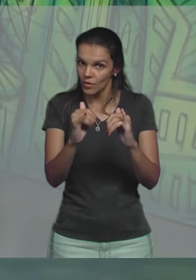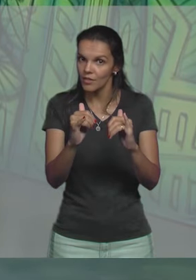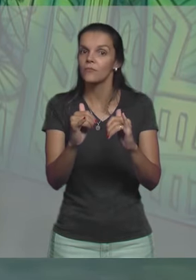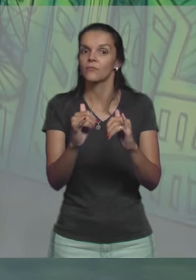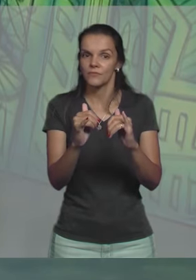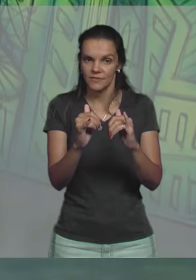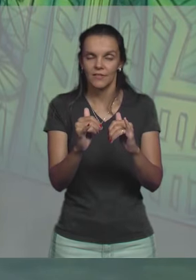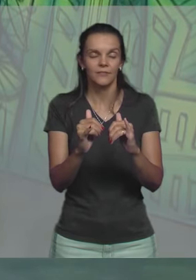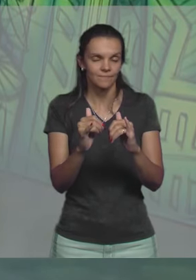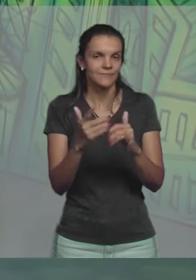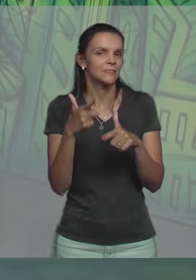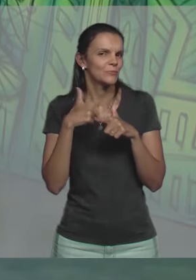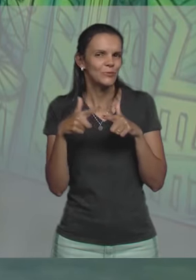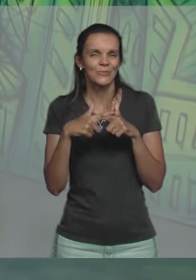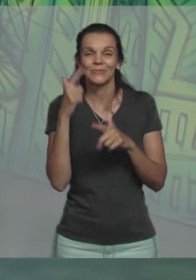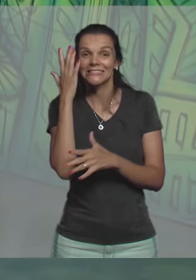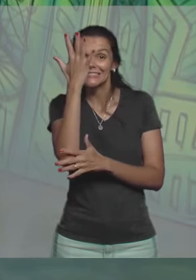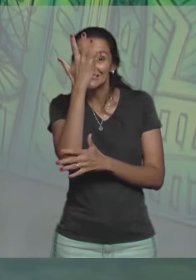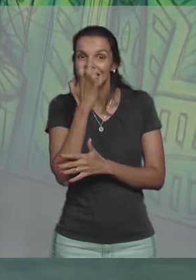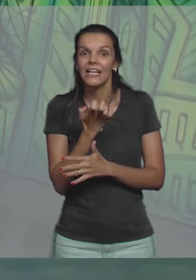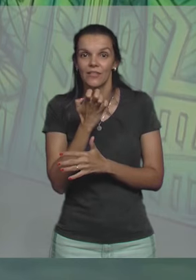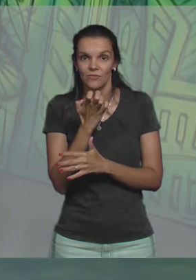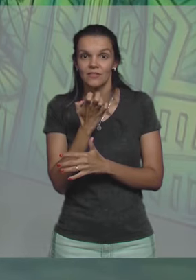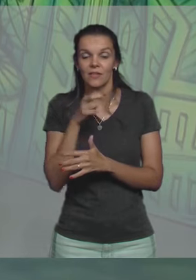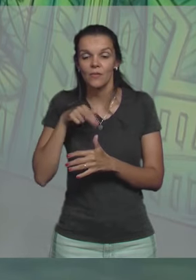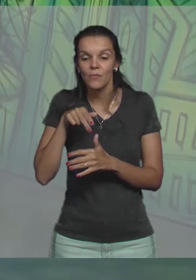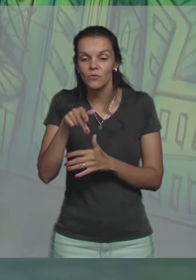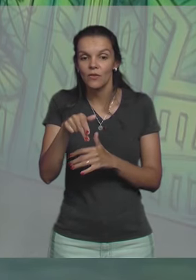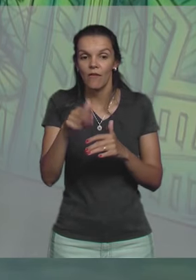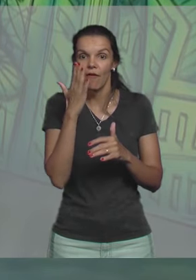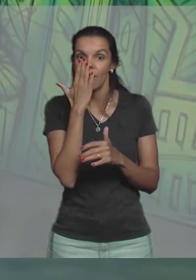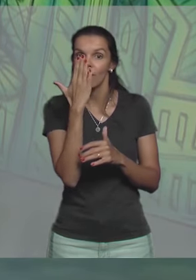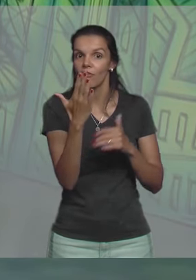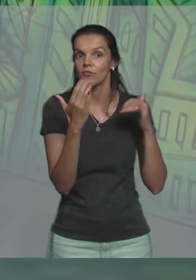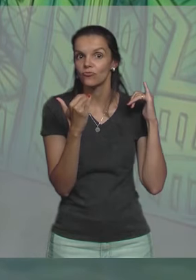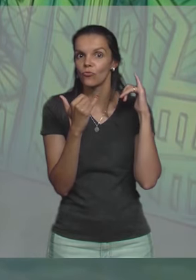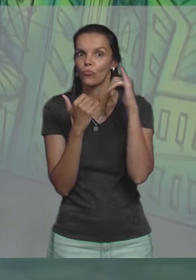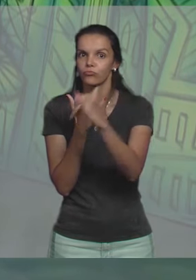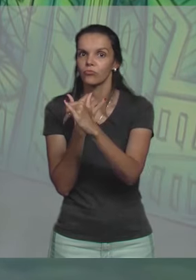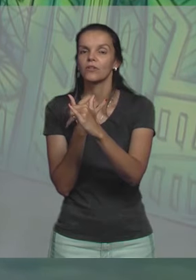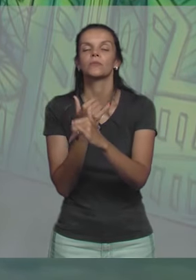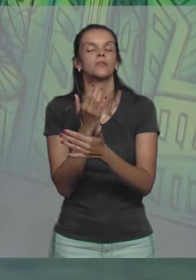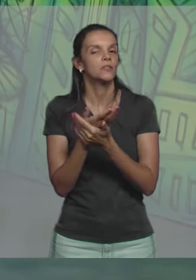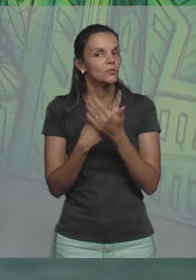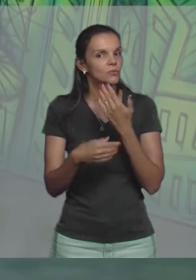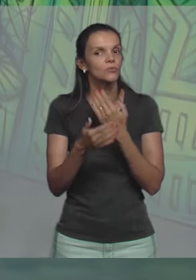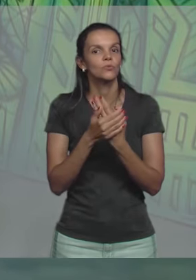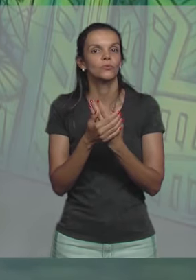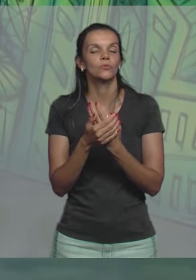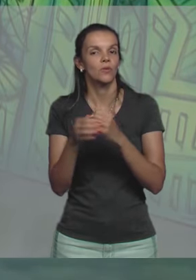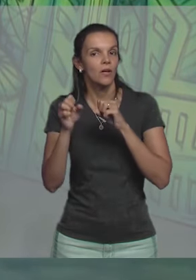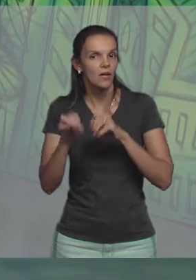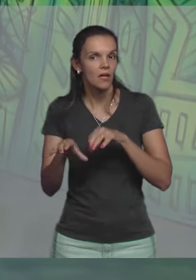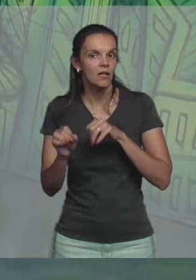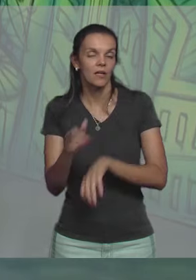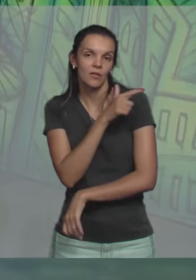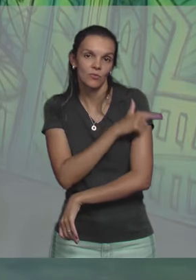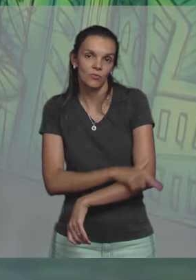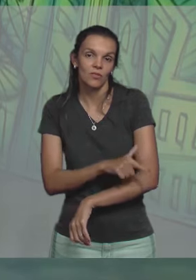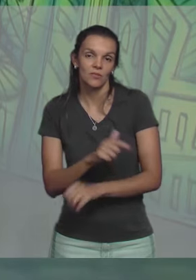ônibus. A gente tem problemas muito sérios de atropelamentos, né? Então, tudo passa por educação, mas a educação anda junto